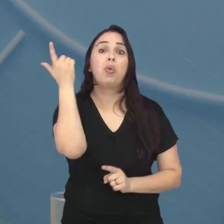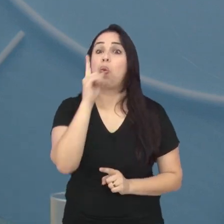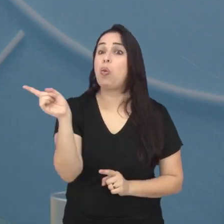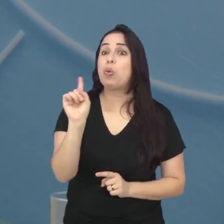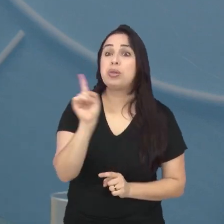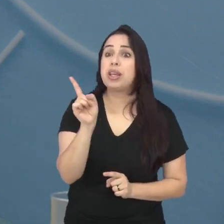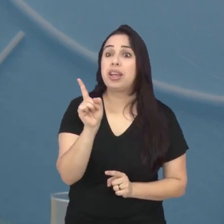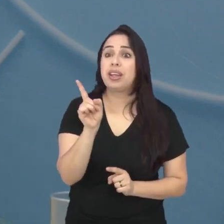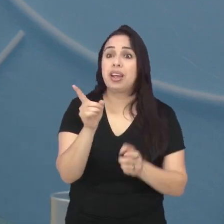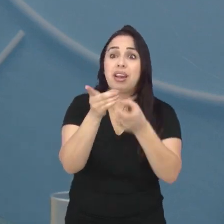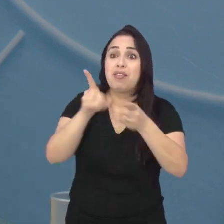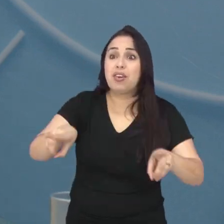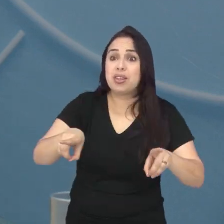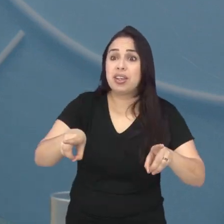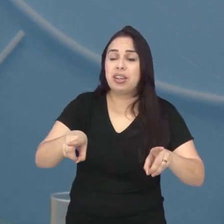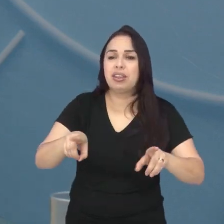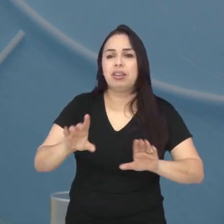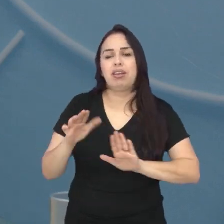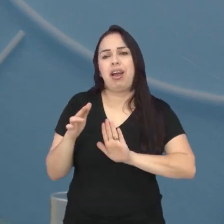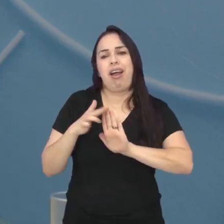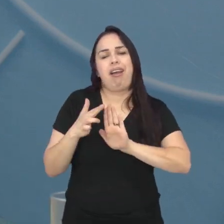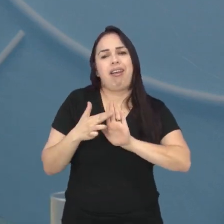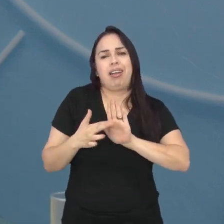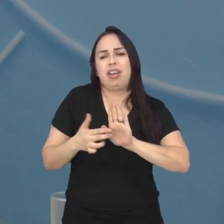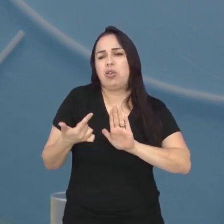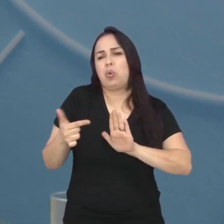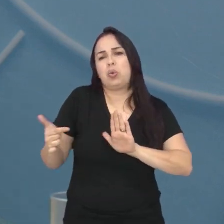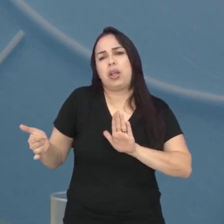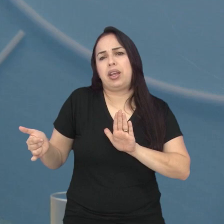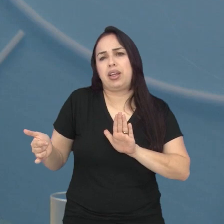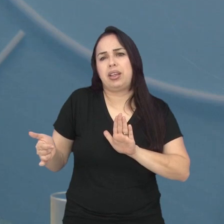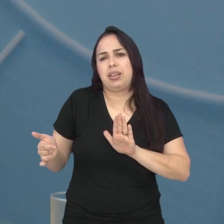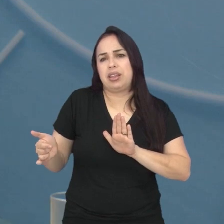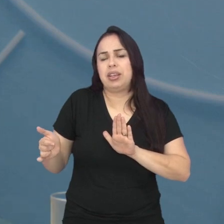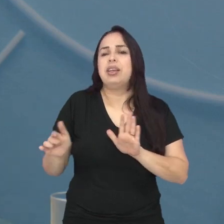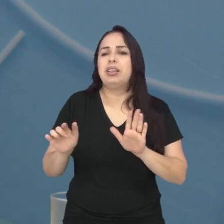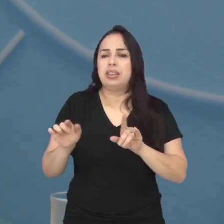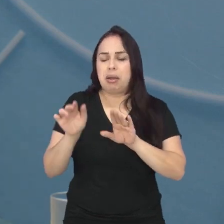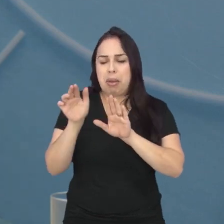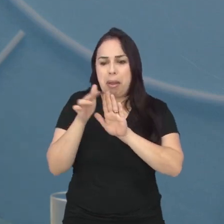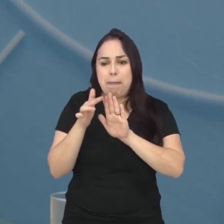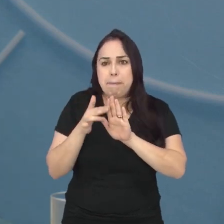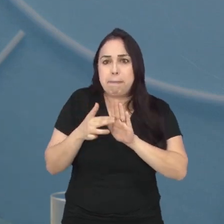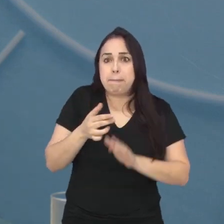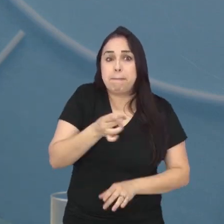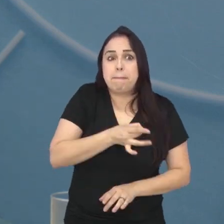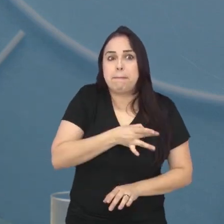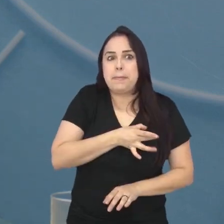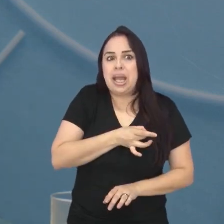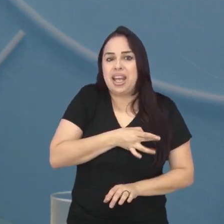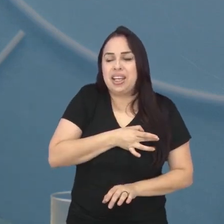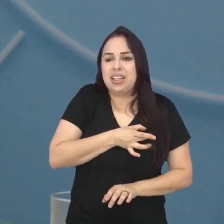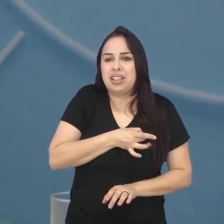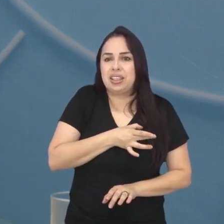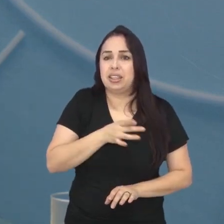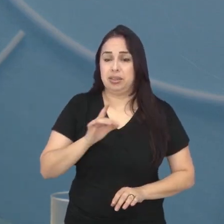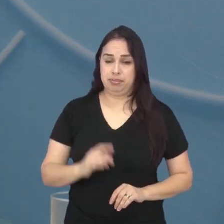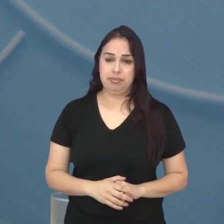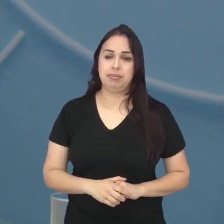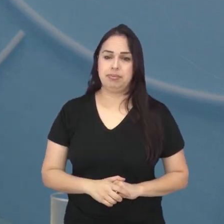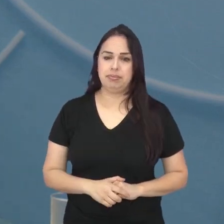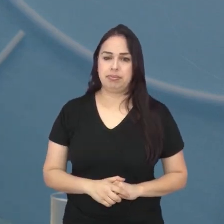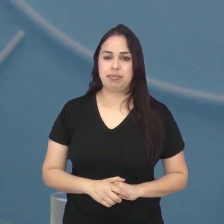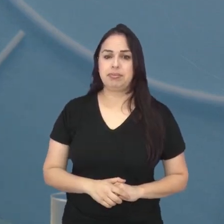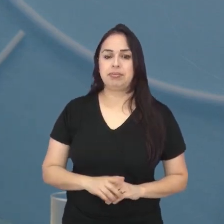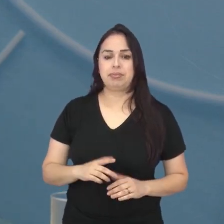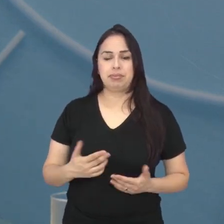não consegue sair. Então não tem uma regra, tem todos esses fatores envolvidos, todos esses medos, e um dos